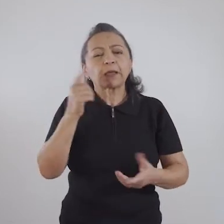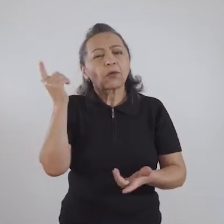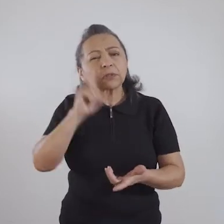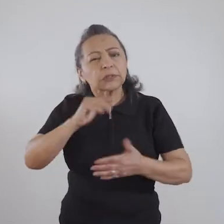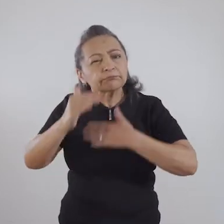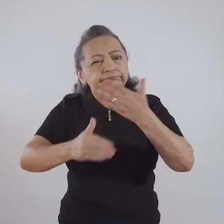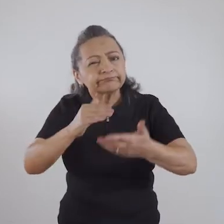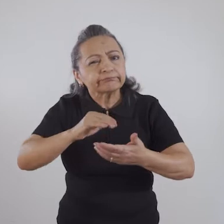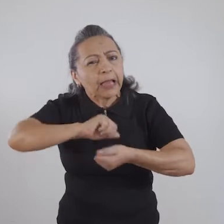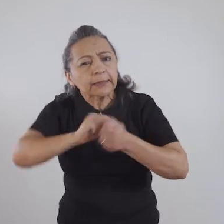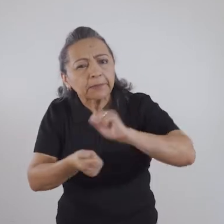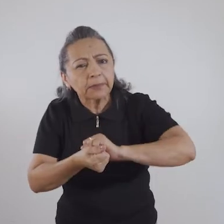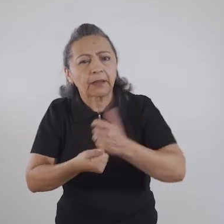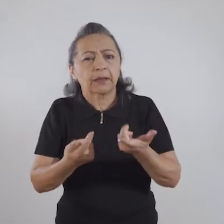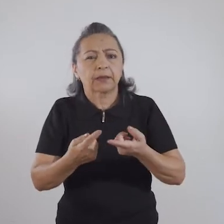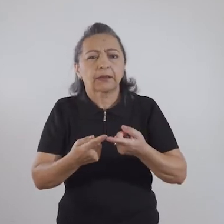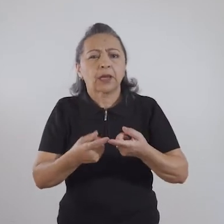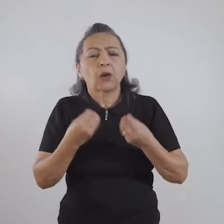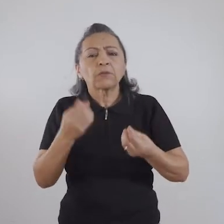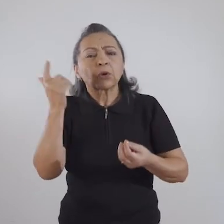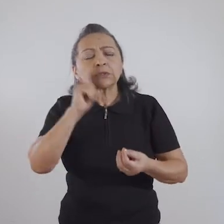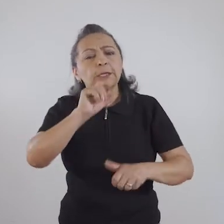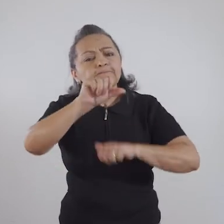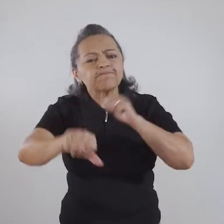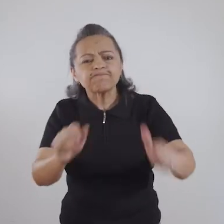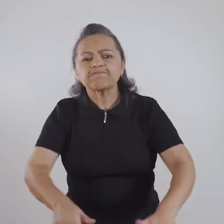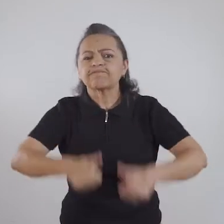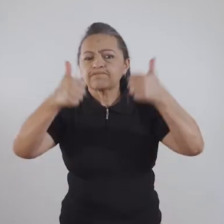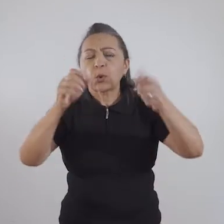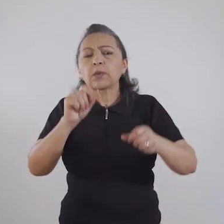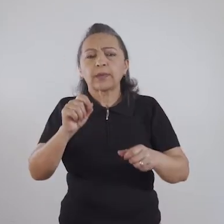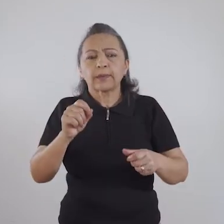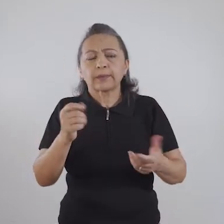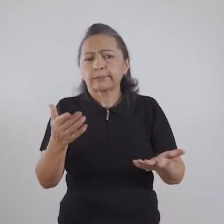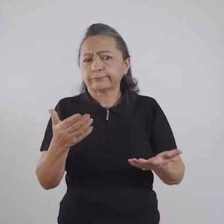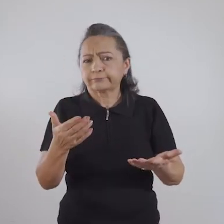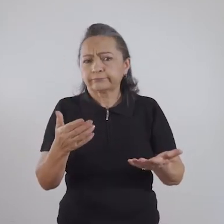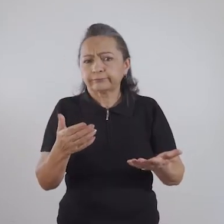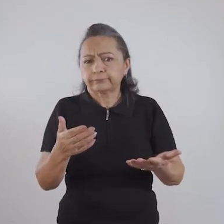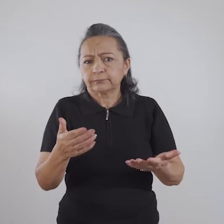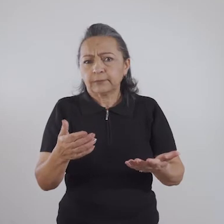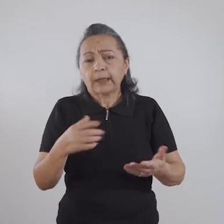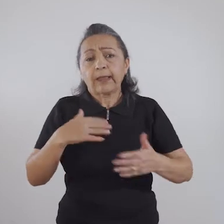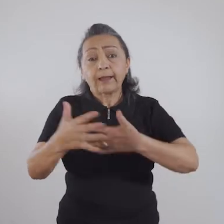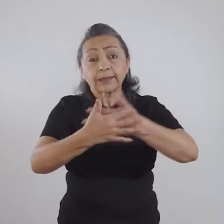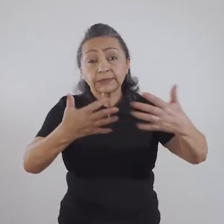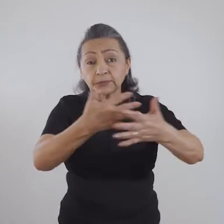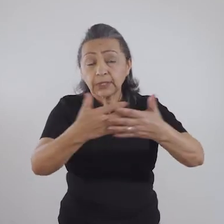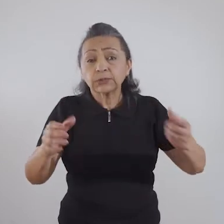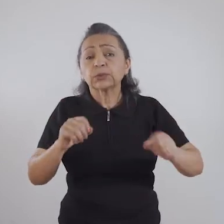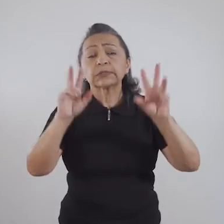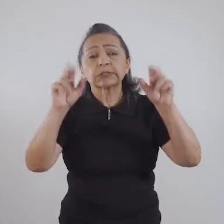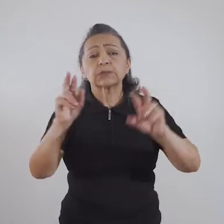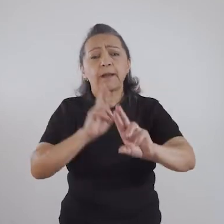como que você reconstrói ou como que você ressignifica, digamos assim, o que seja